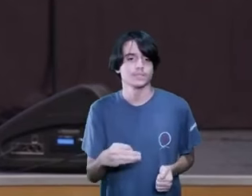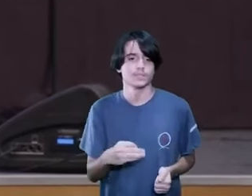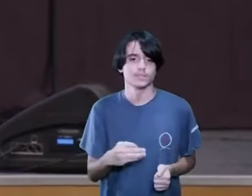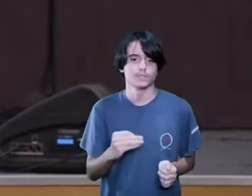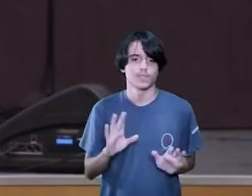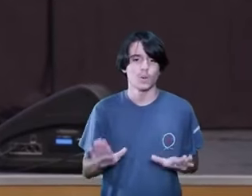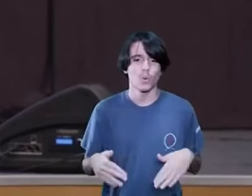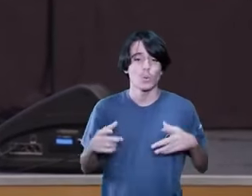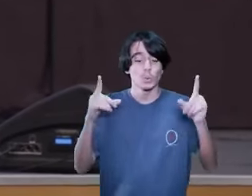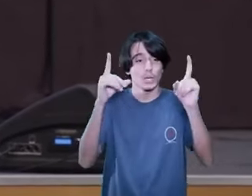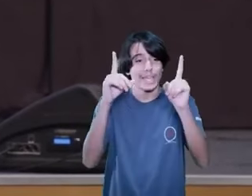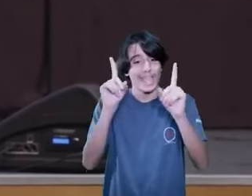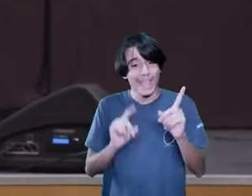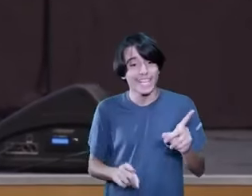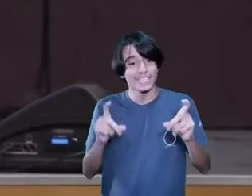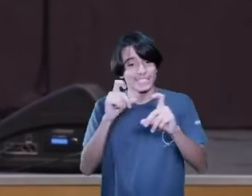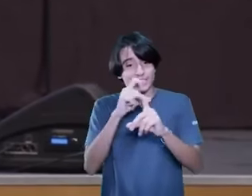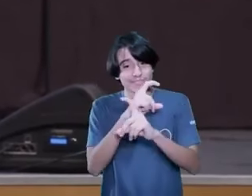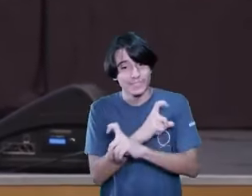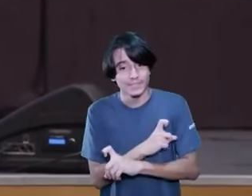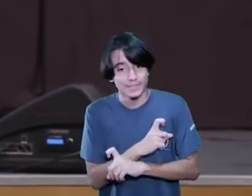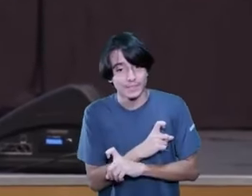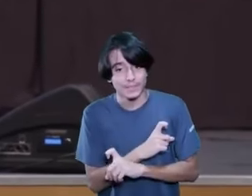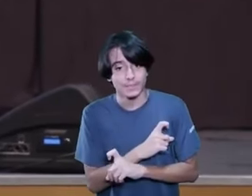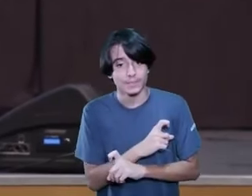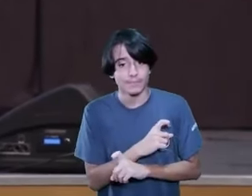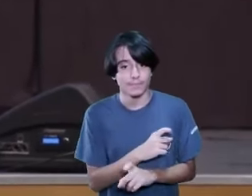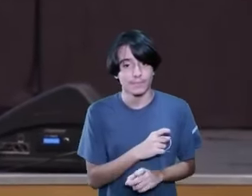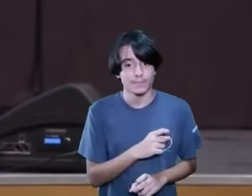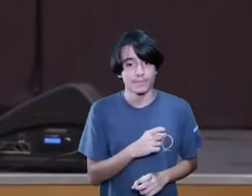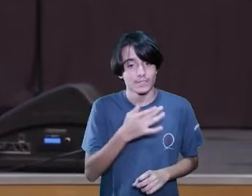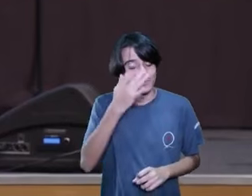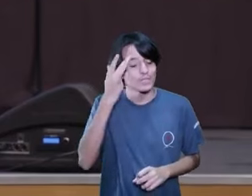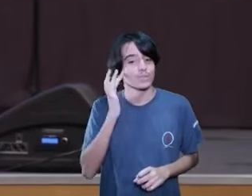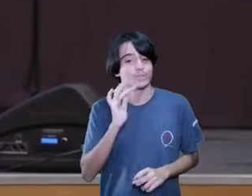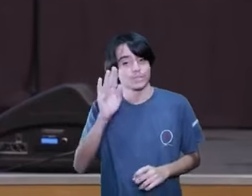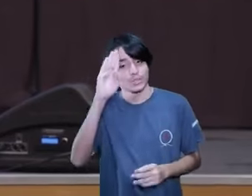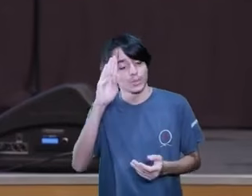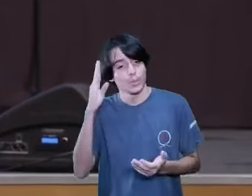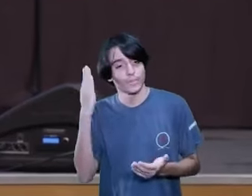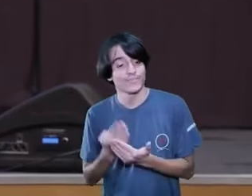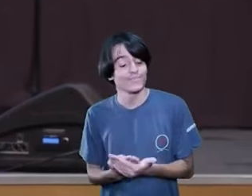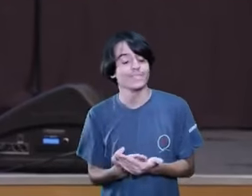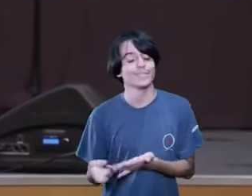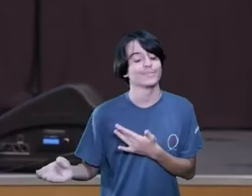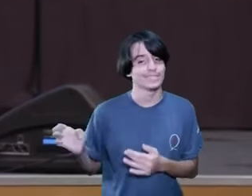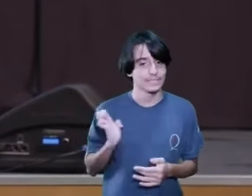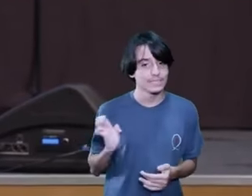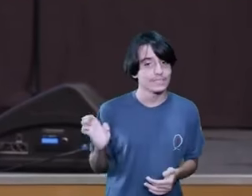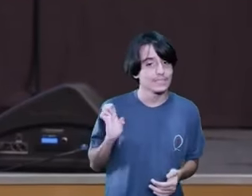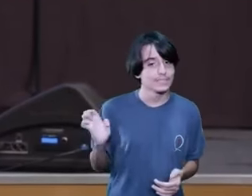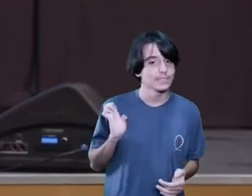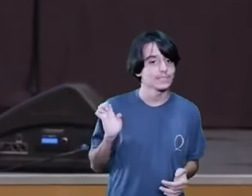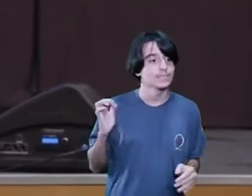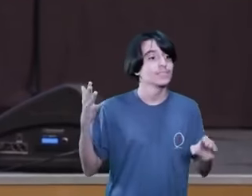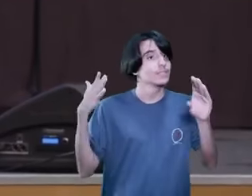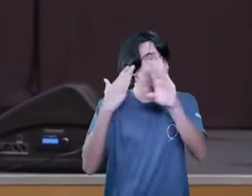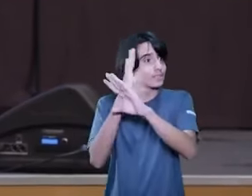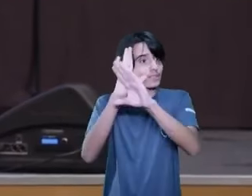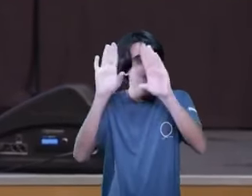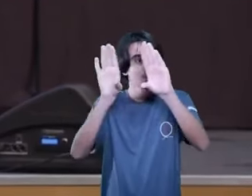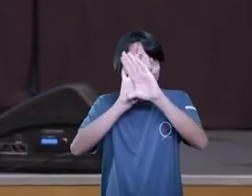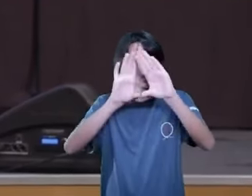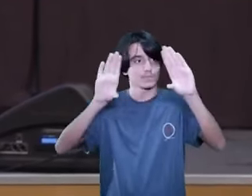quão difícil é para os que confiam nas riquezas entrar